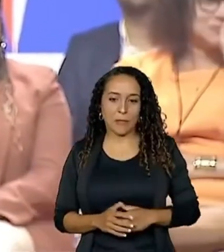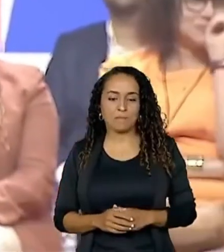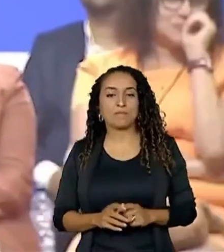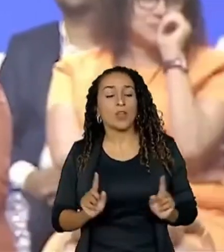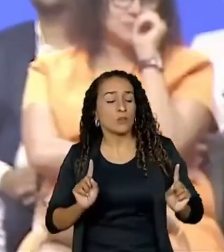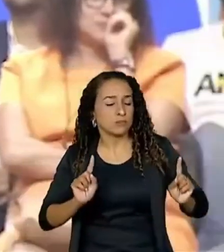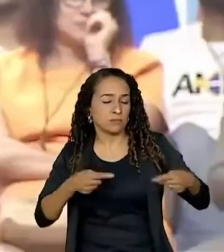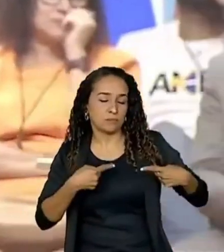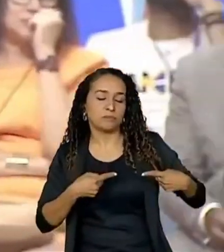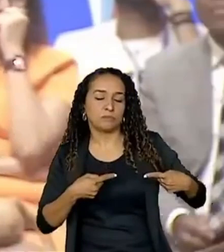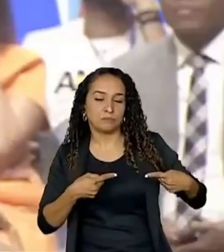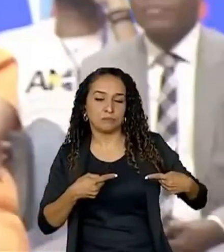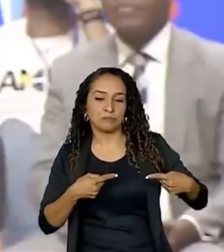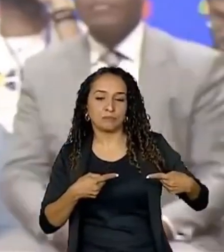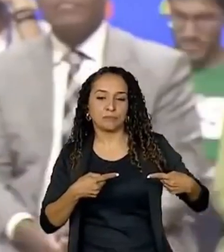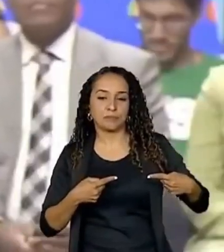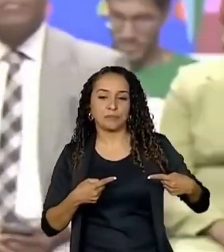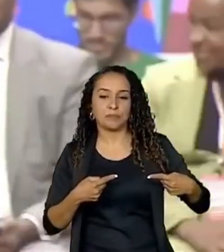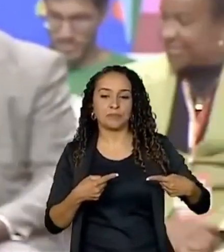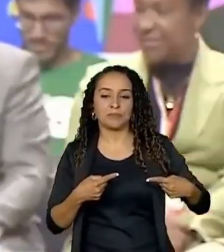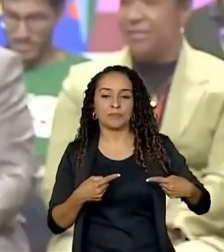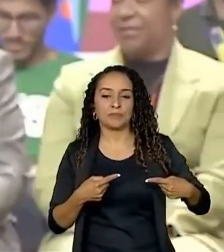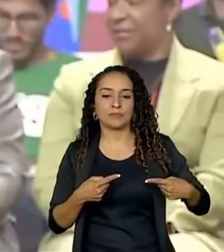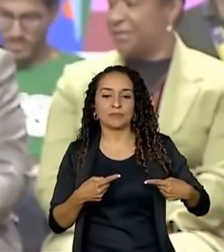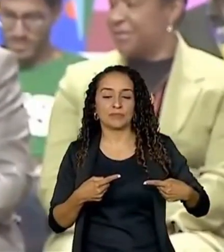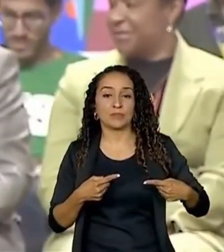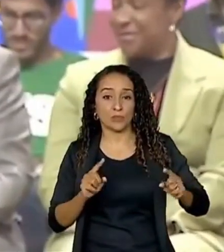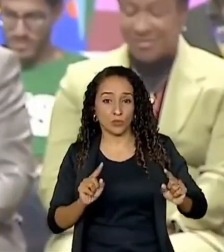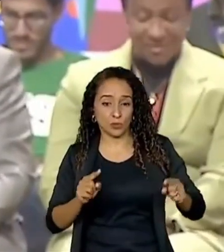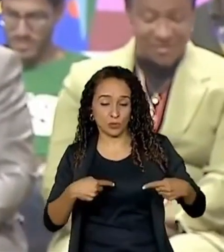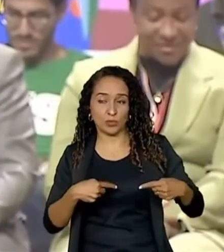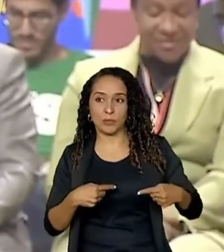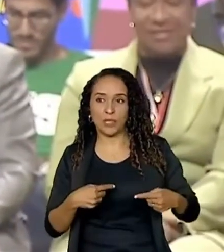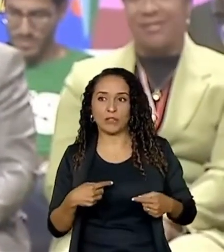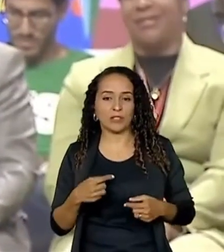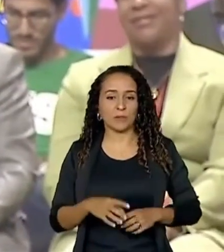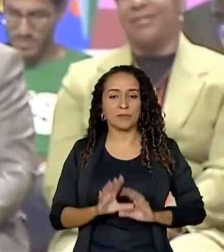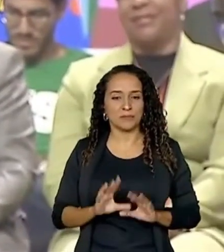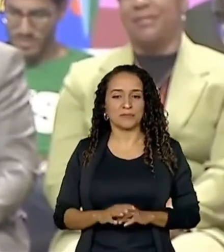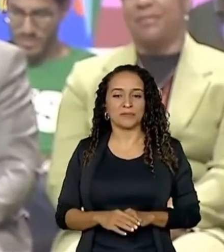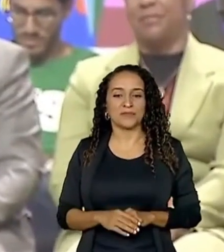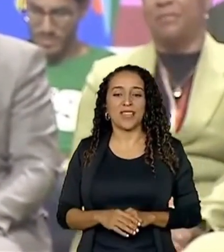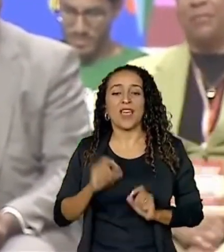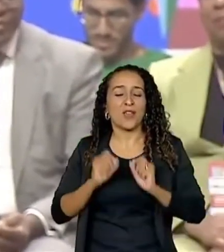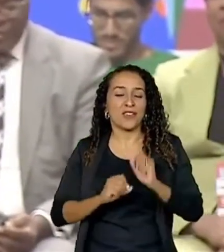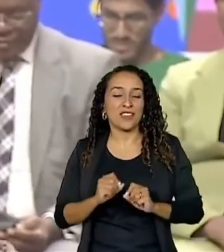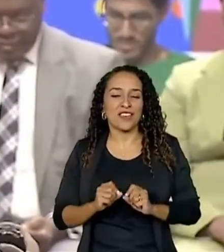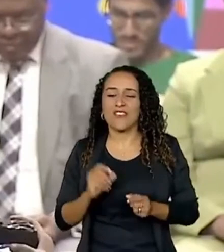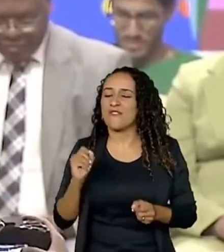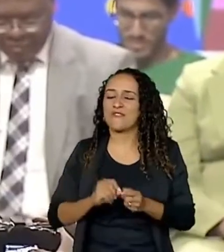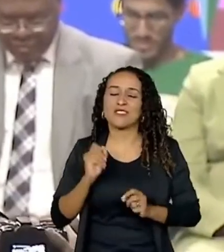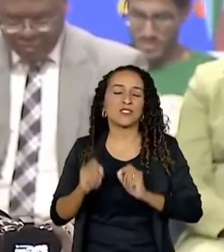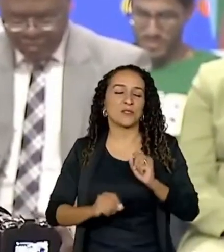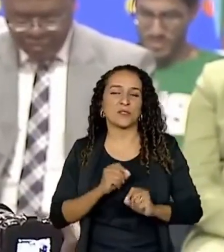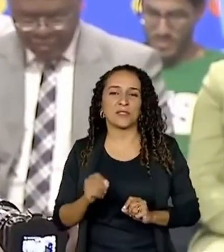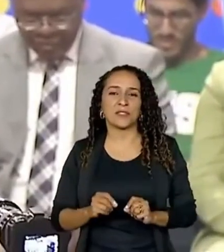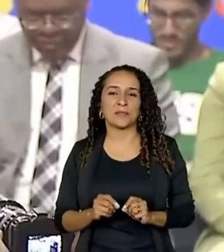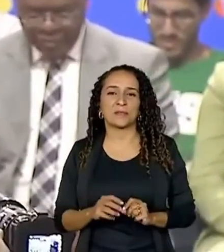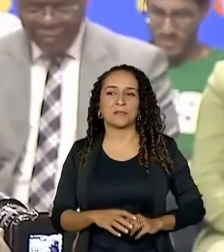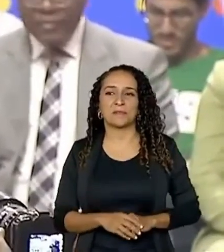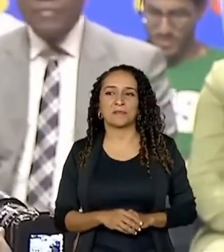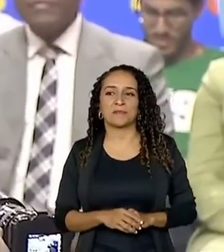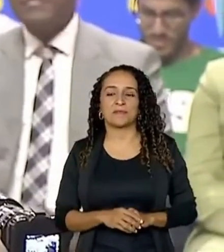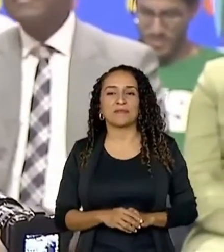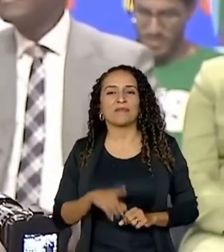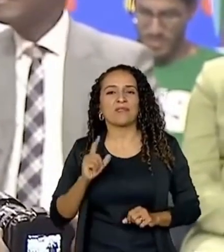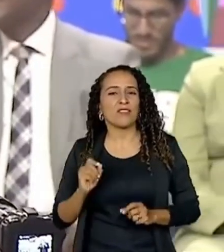O desafio que está colocado para nós é o que fazer.